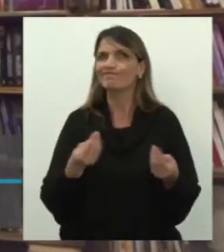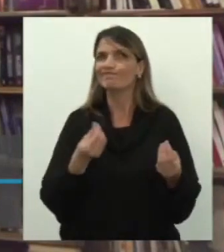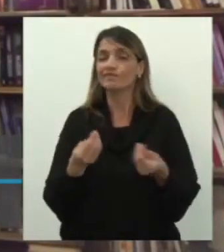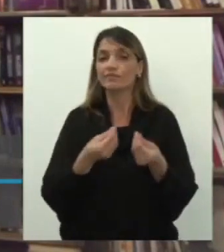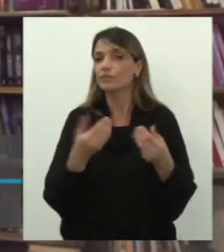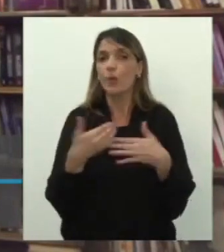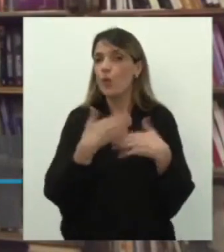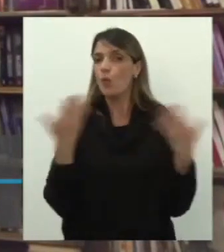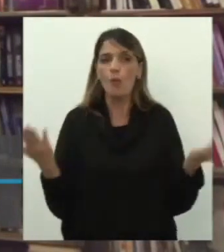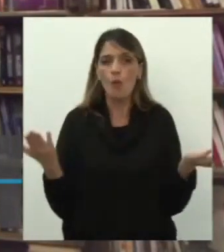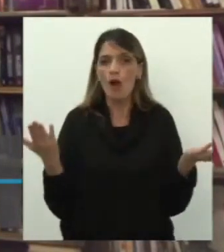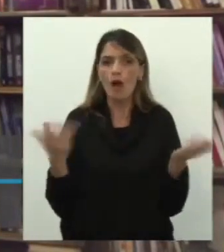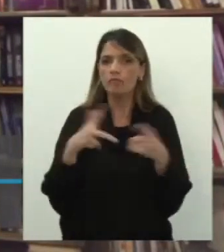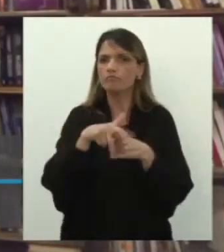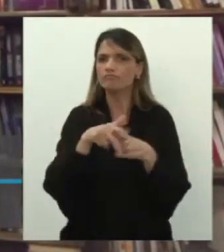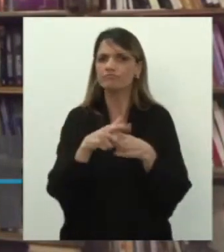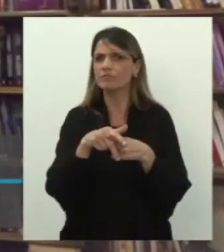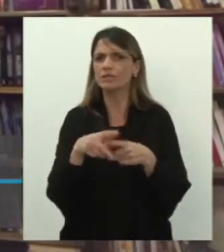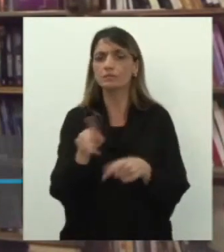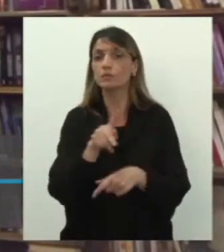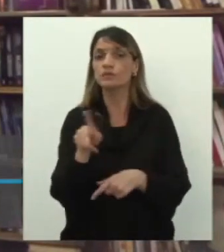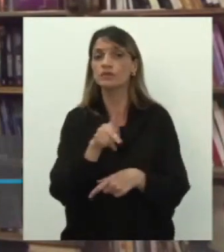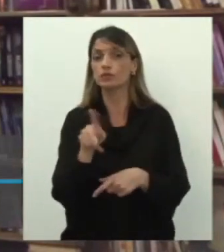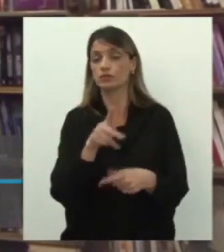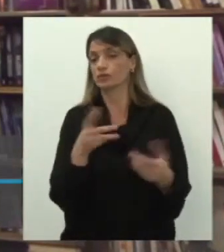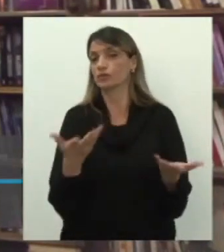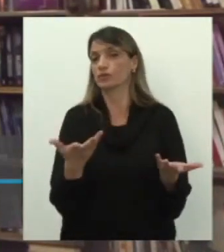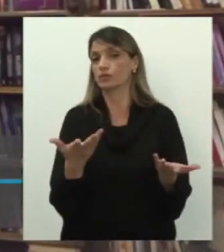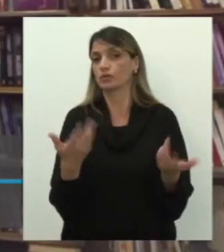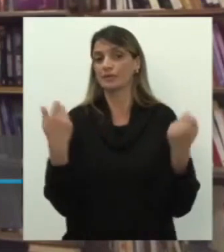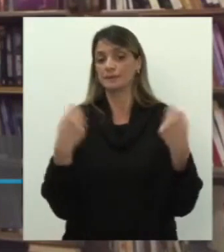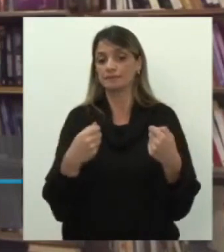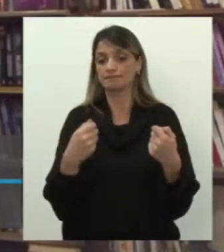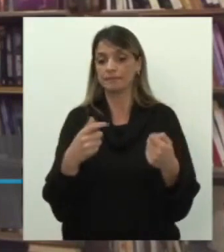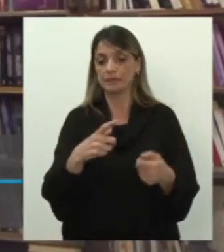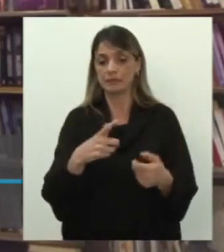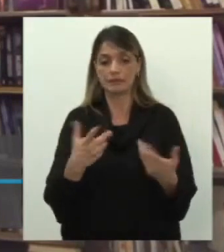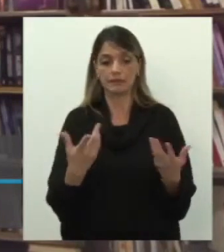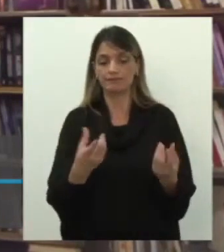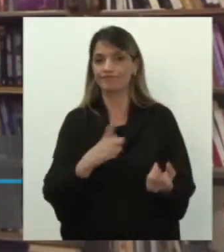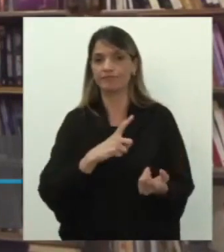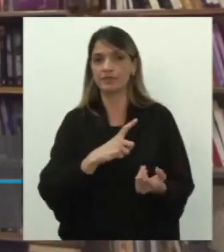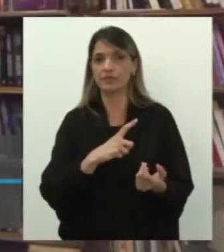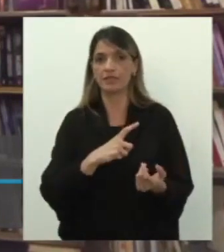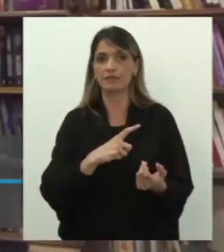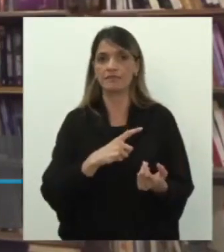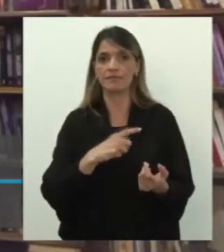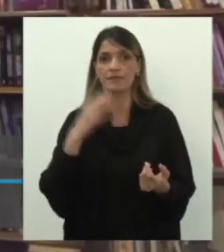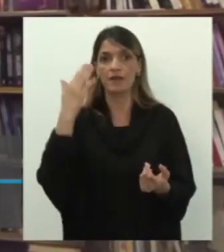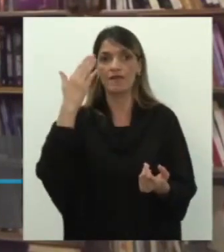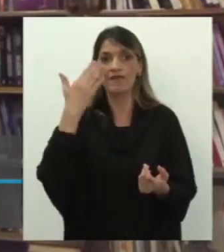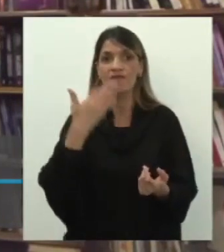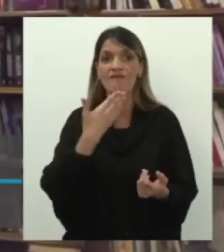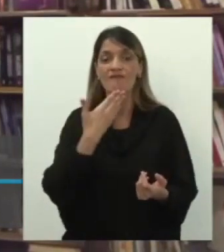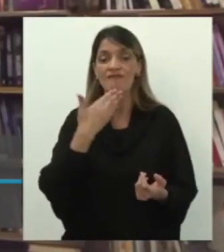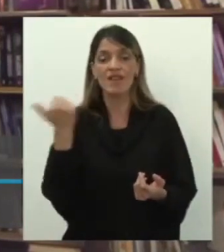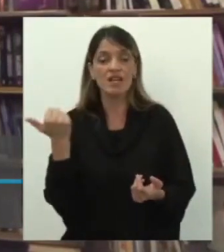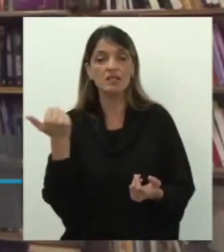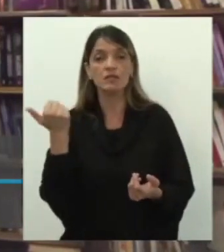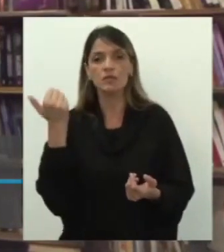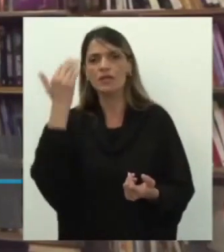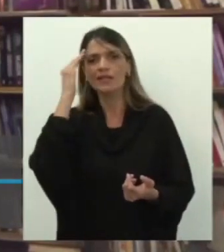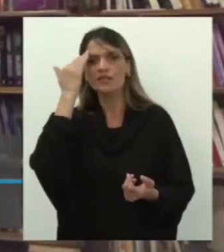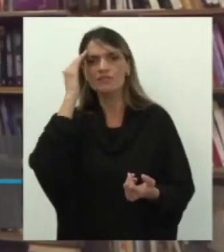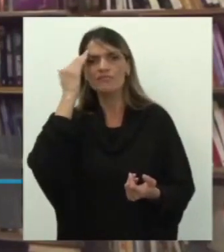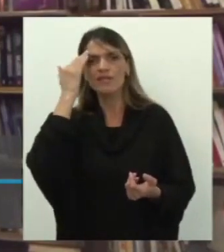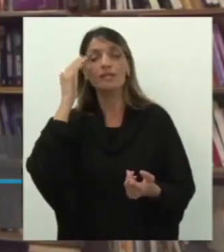a ferramenta que os professores tinham mais facilidade, entendimento. E aí nós